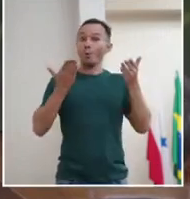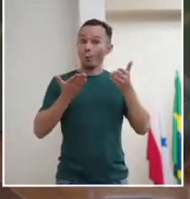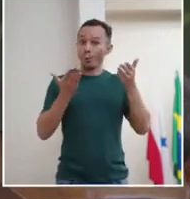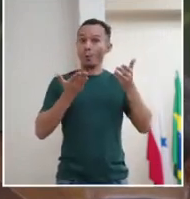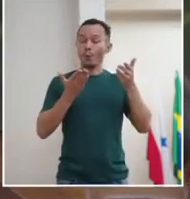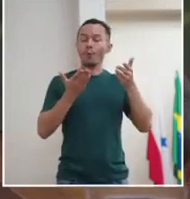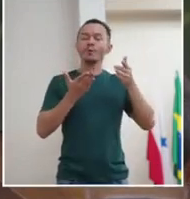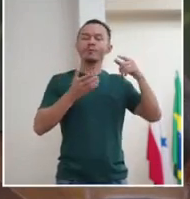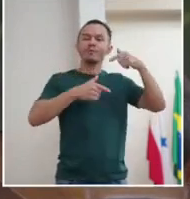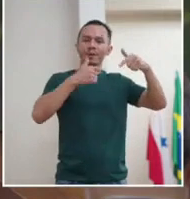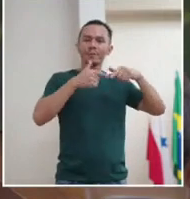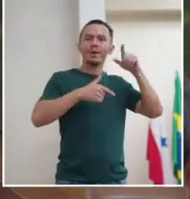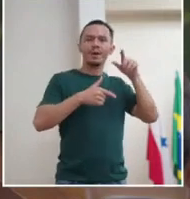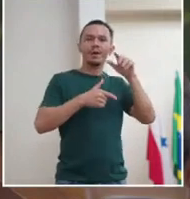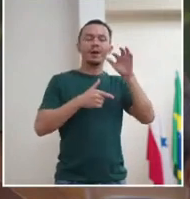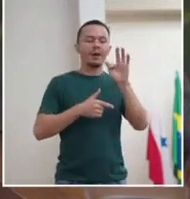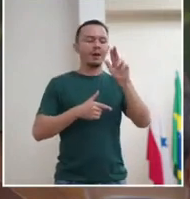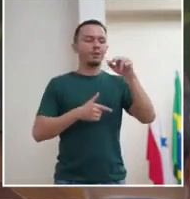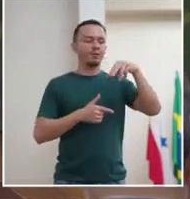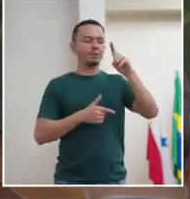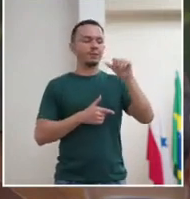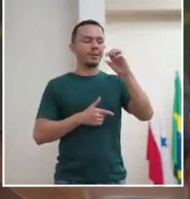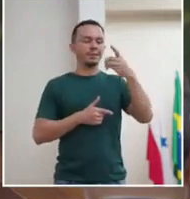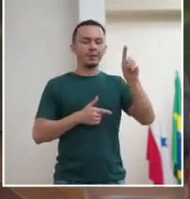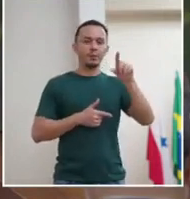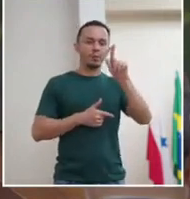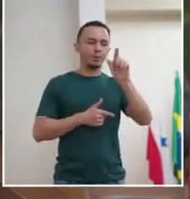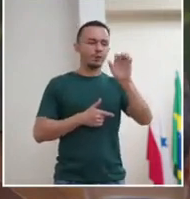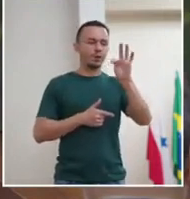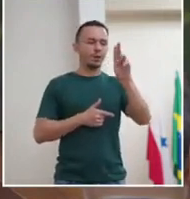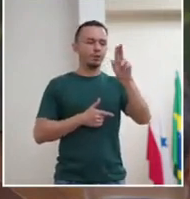Fundação Getúlio Vargas, do Rio de Janeiro.